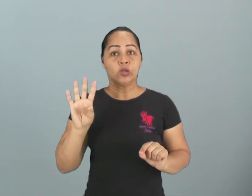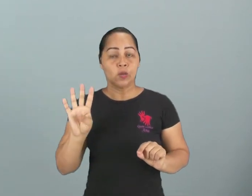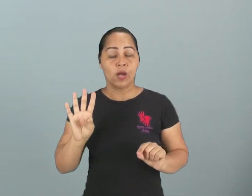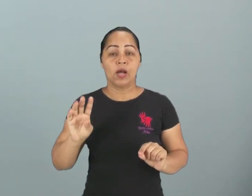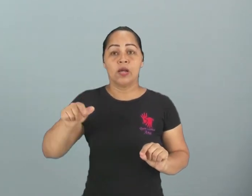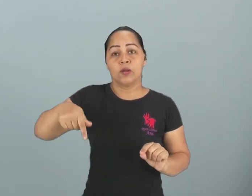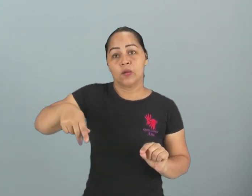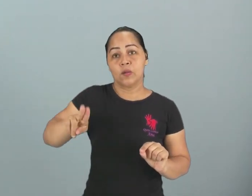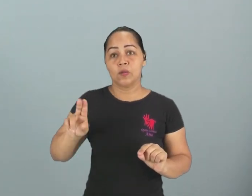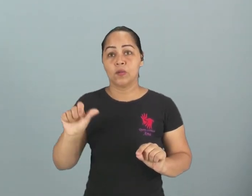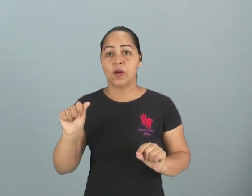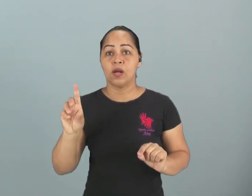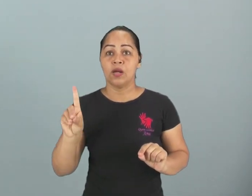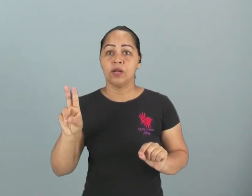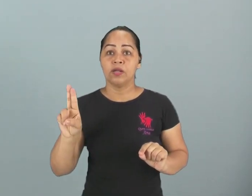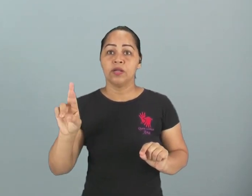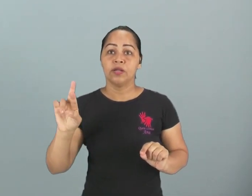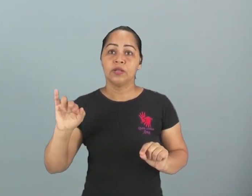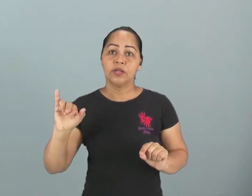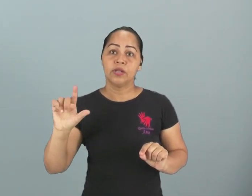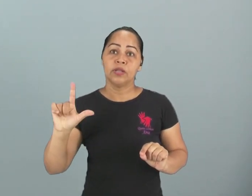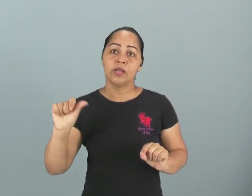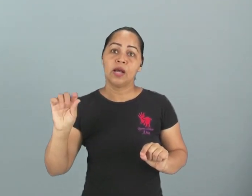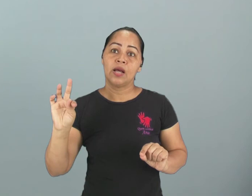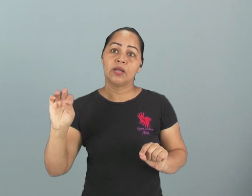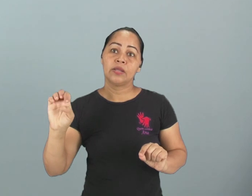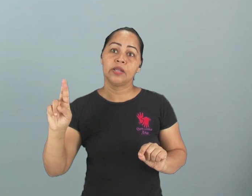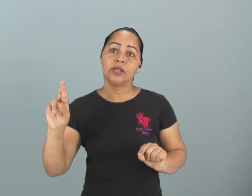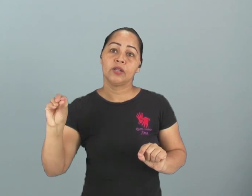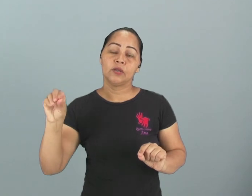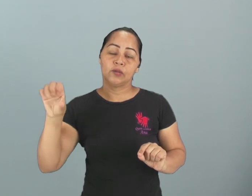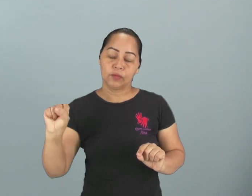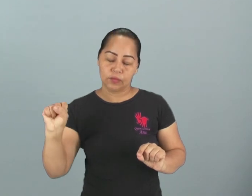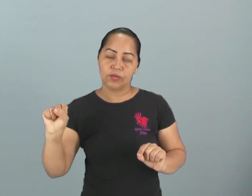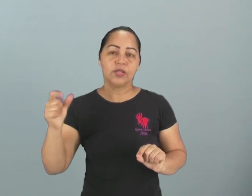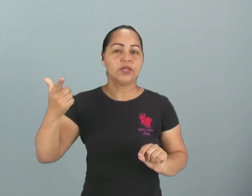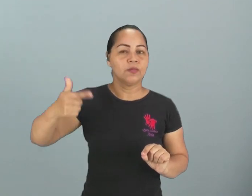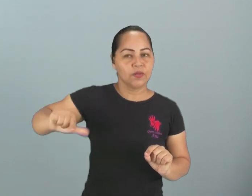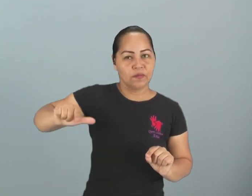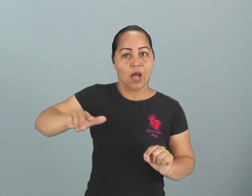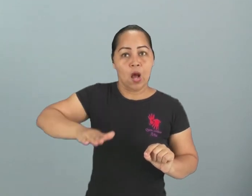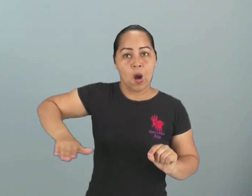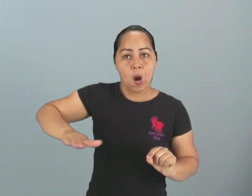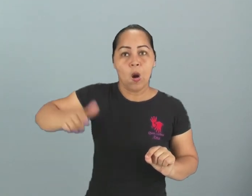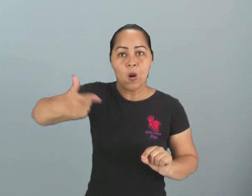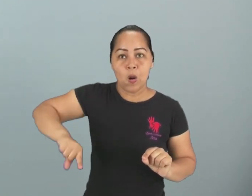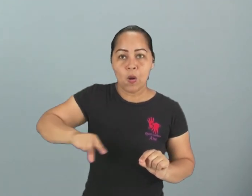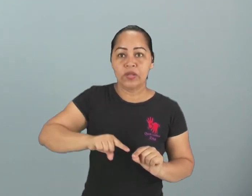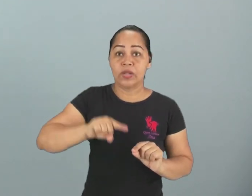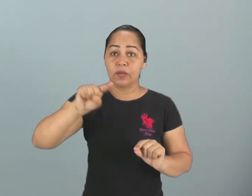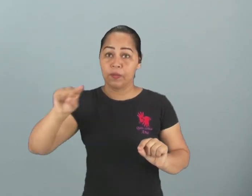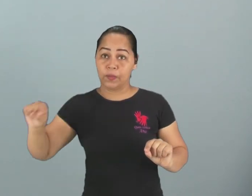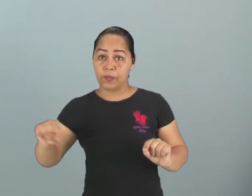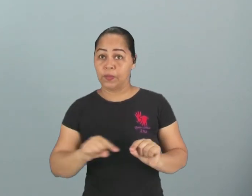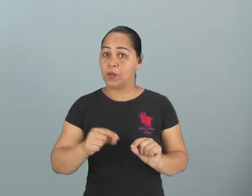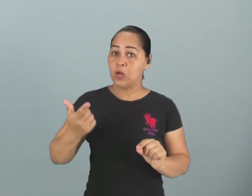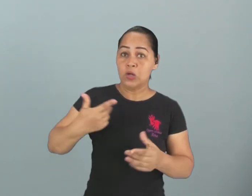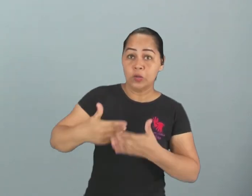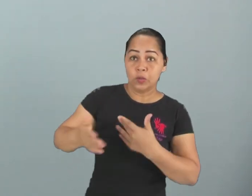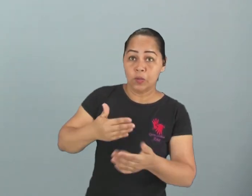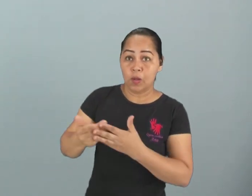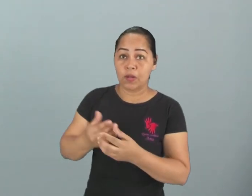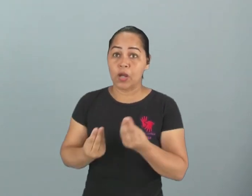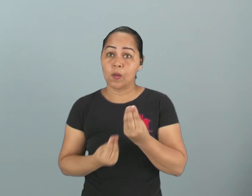que veremos ainda a área de outra figura muito importante. Trabalharemos nas nossas próximas aulas a figura